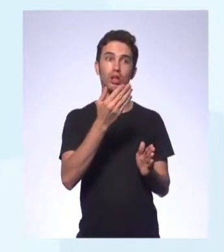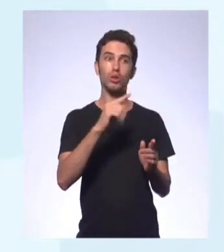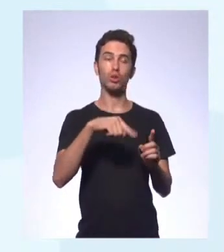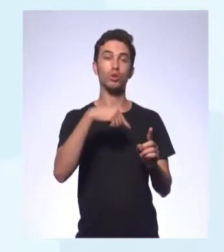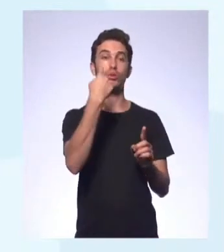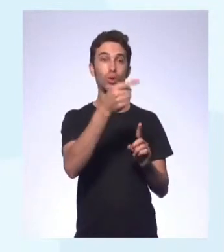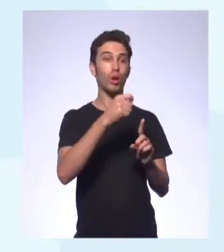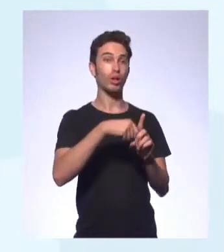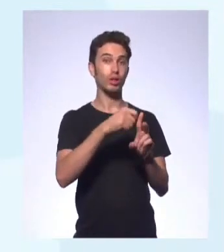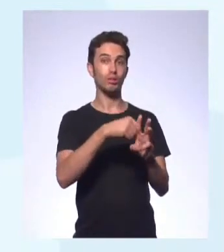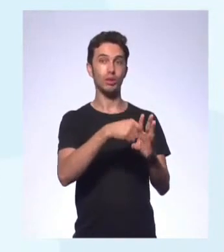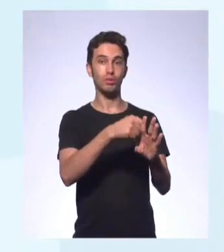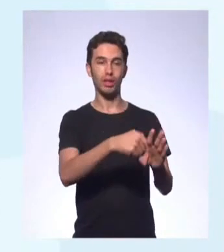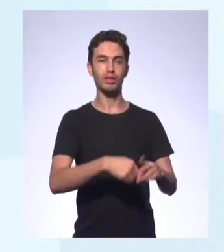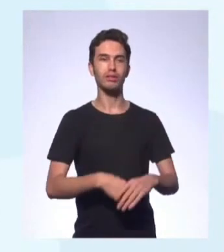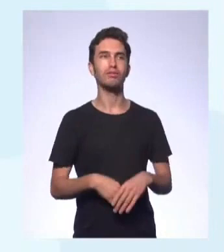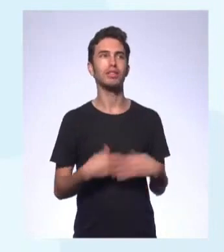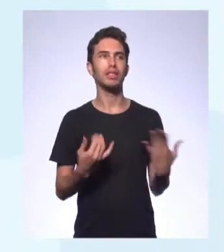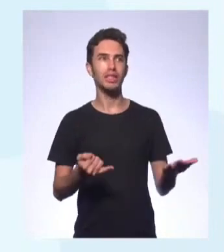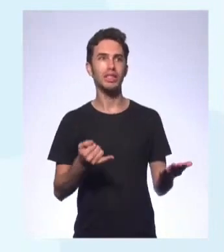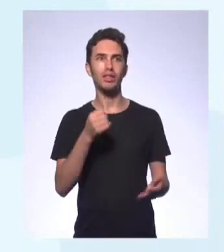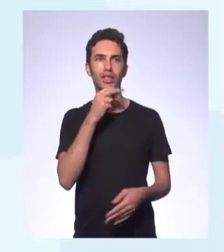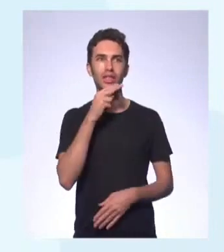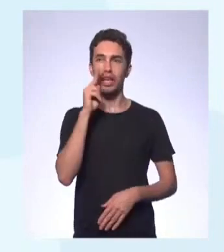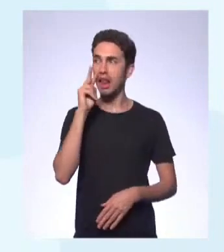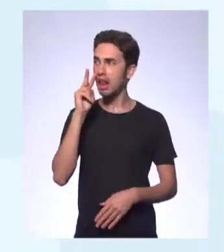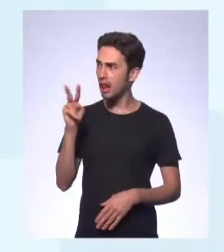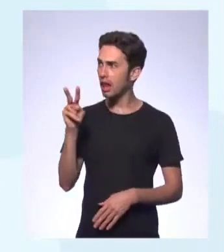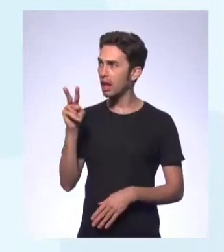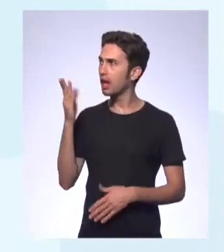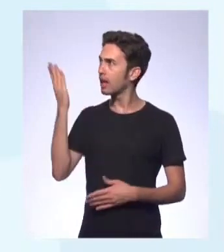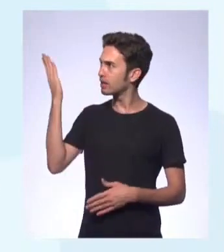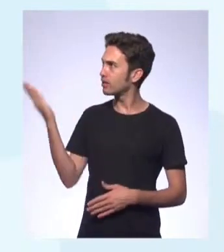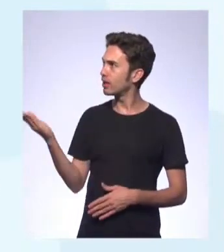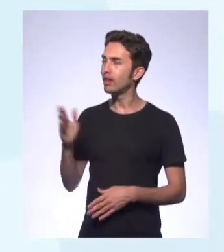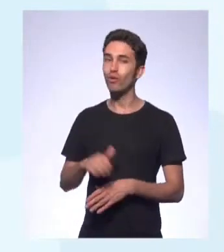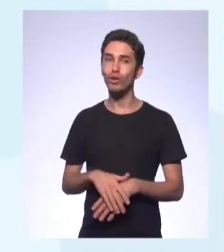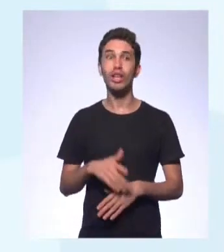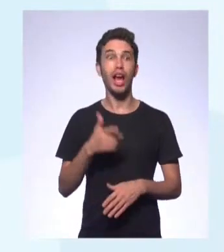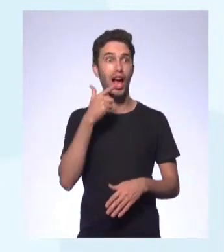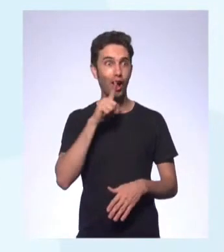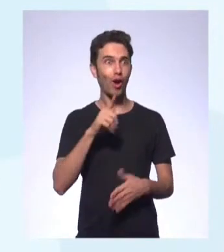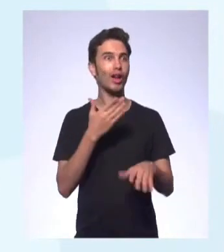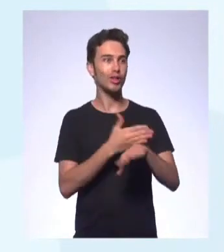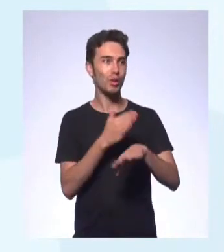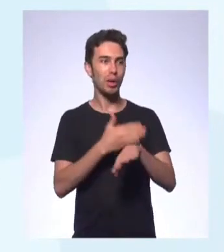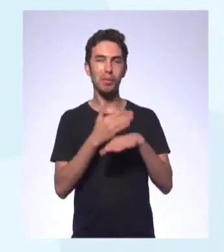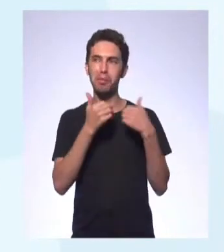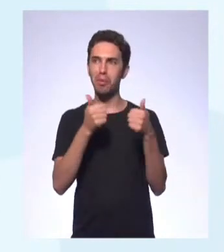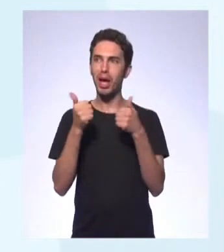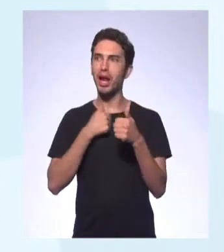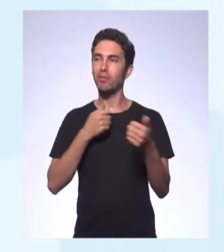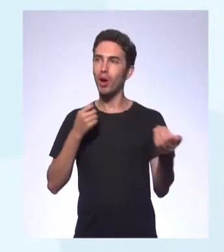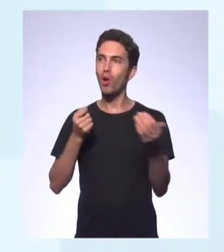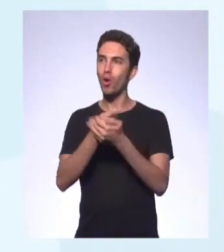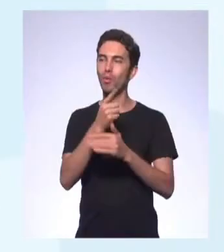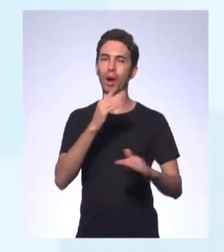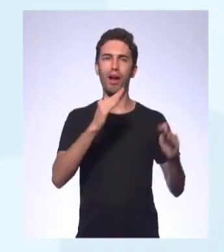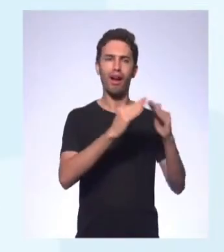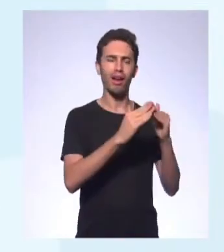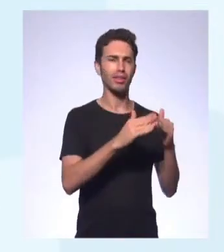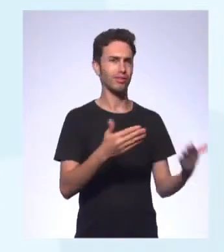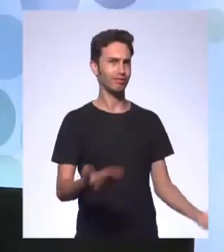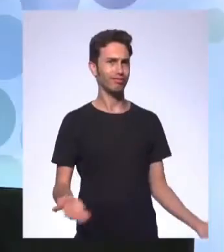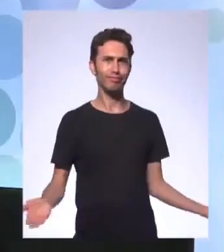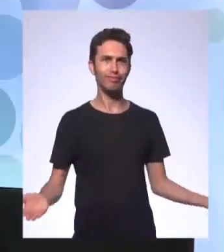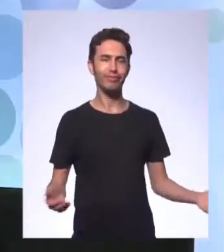imóvel, você teria toda a informação possível para se preparar para comprar um imóvel com uma manchete dessa, né? Aí